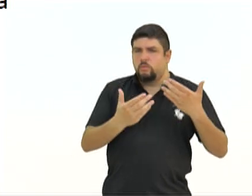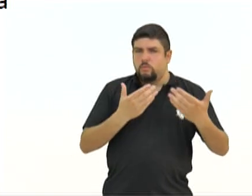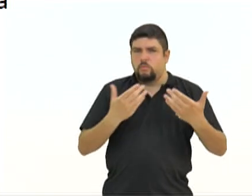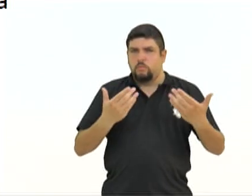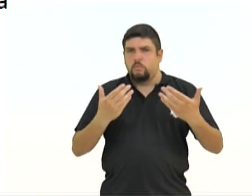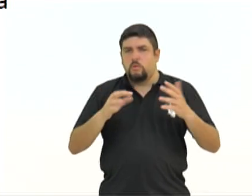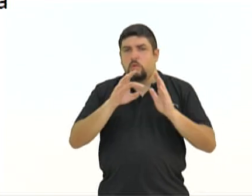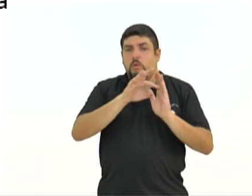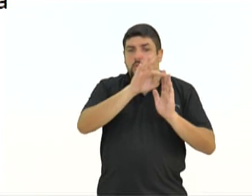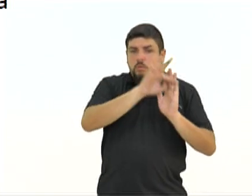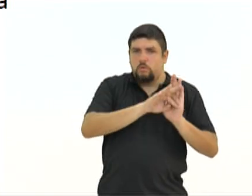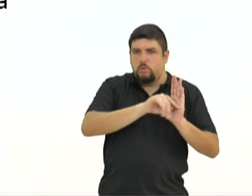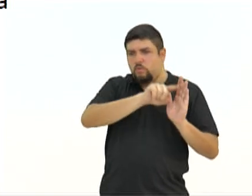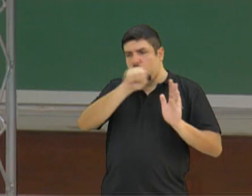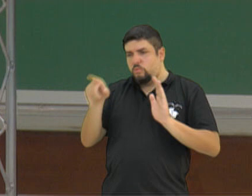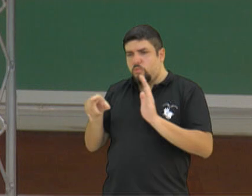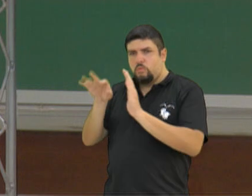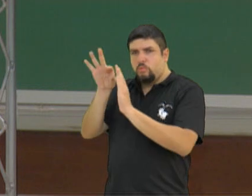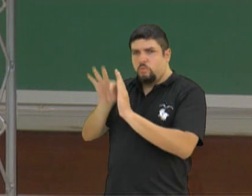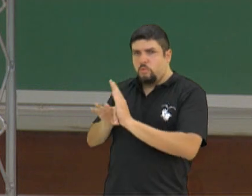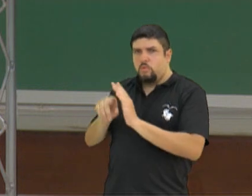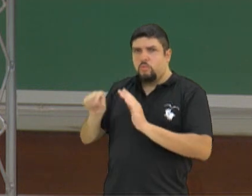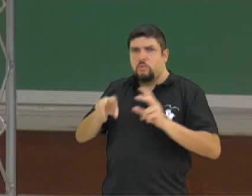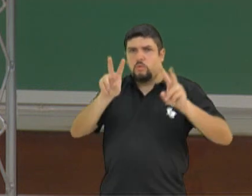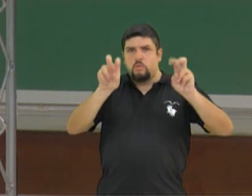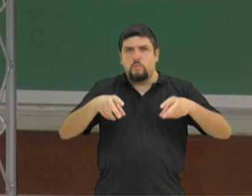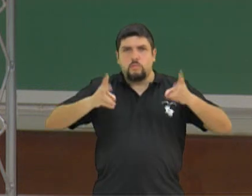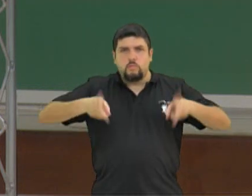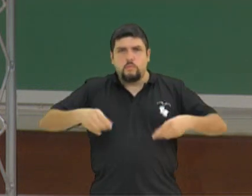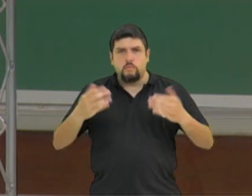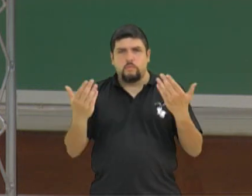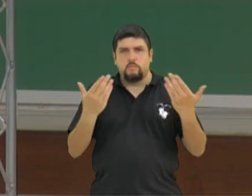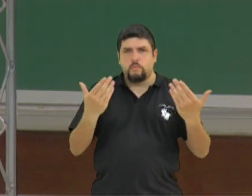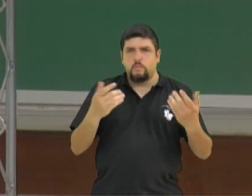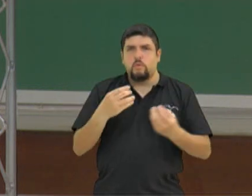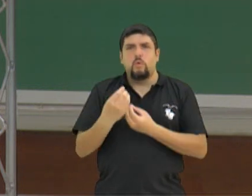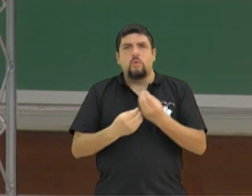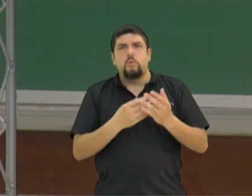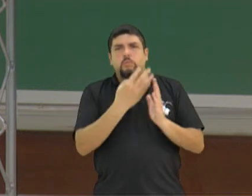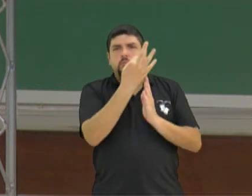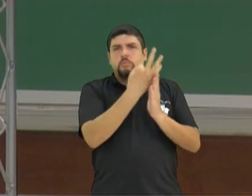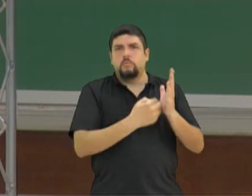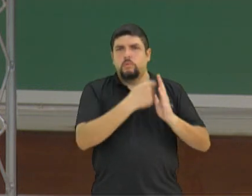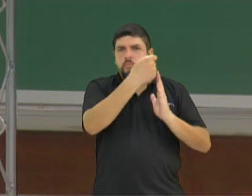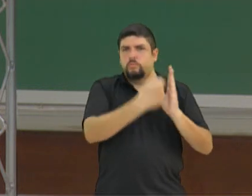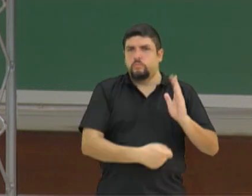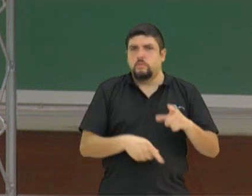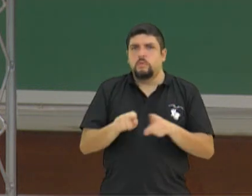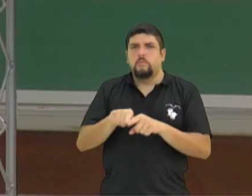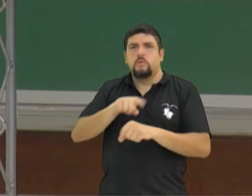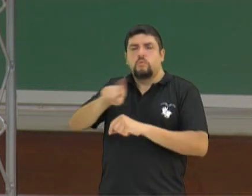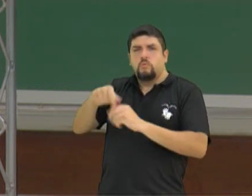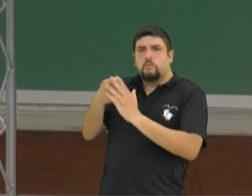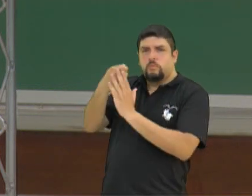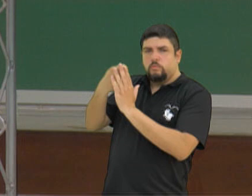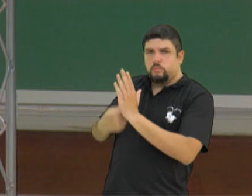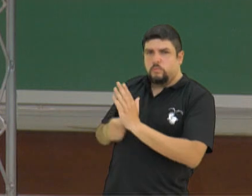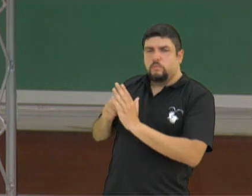mesmo tema, do mesmo assunto, né? Em função das condições em que ele foi produzido e das condições em que